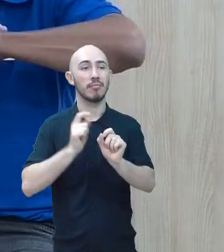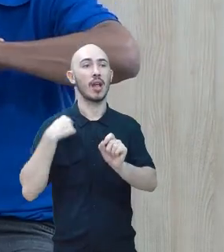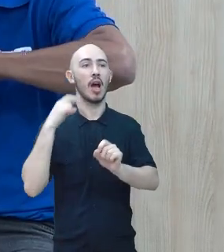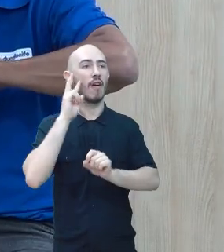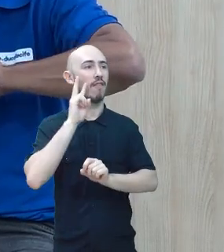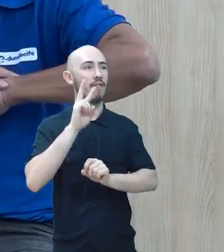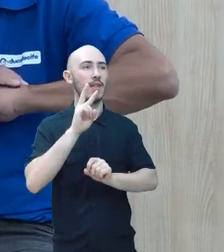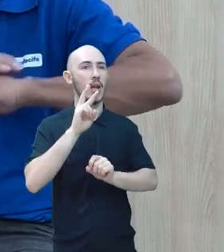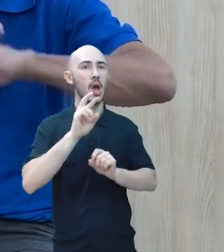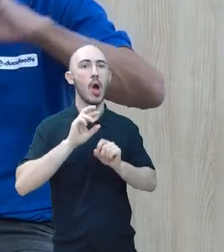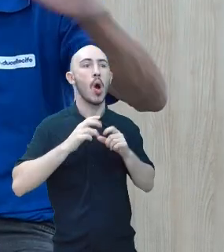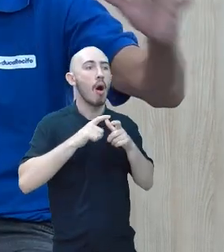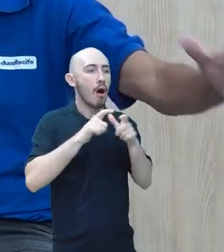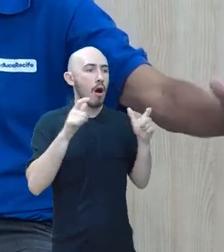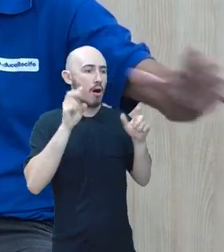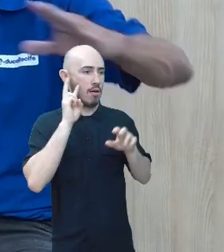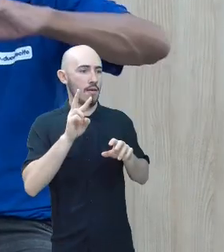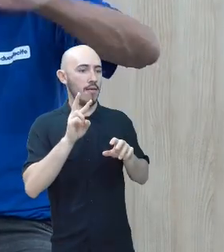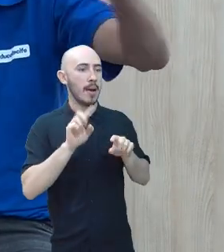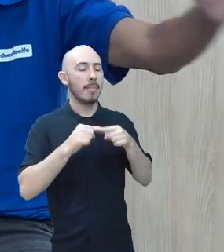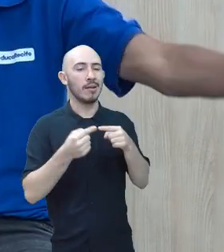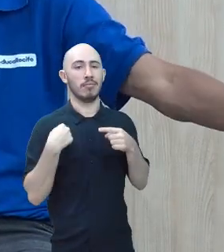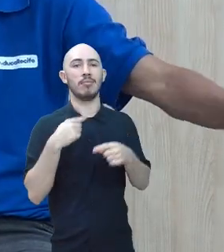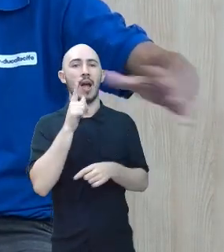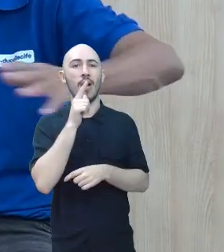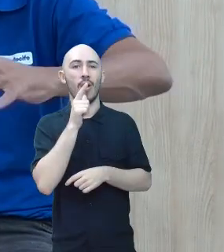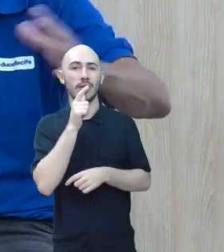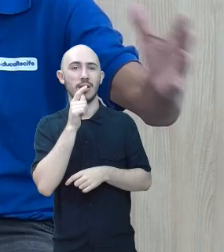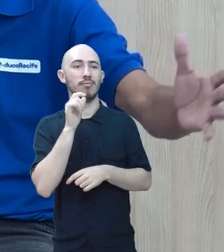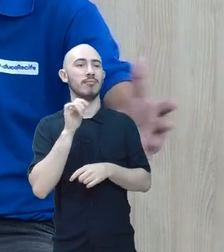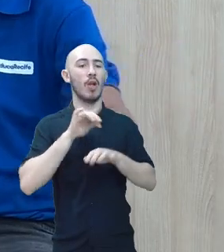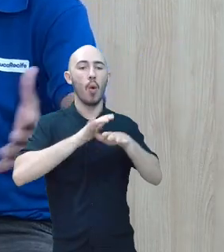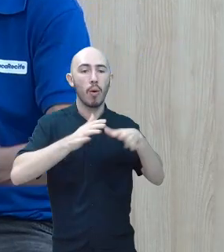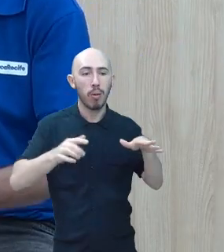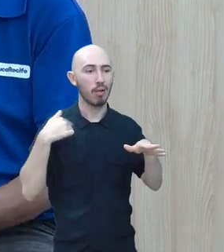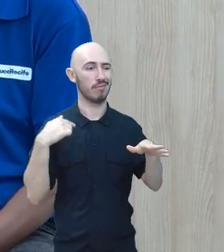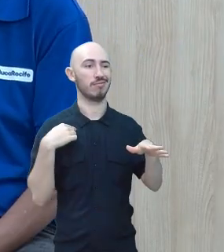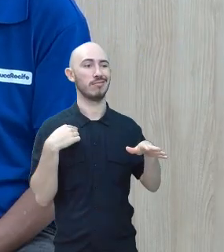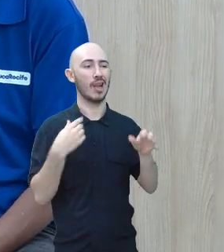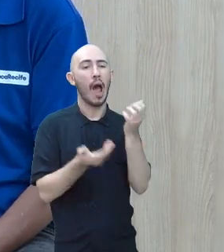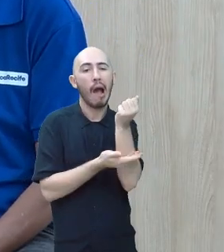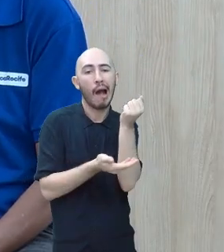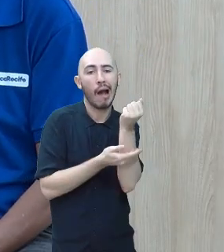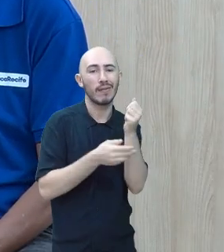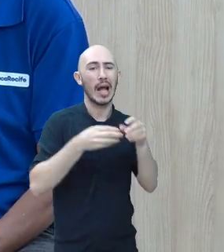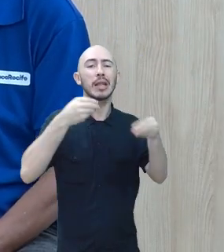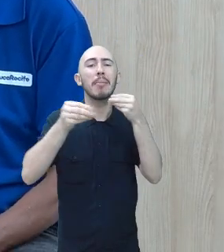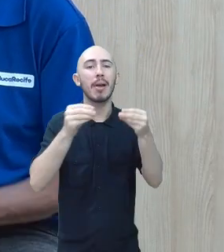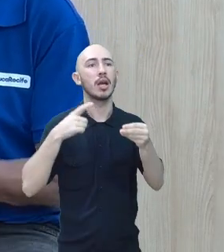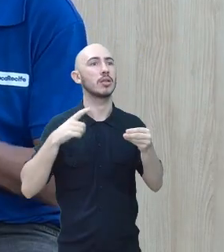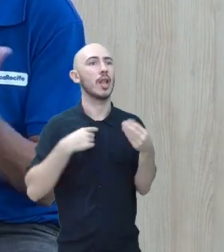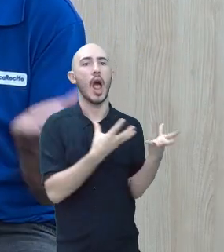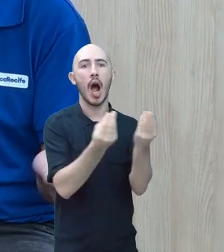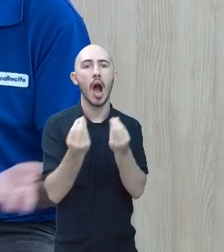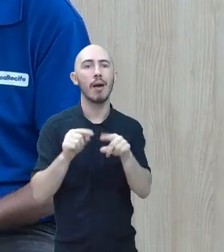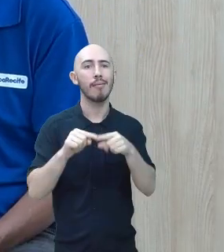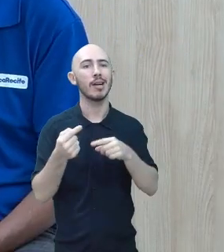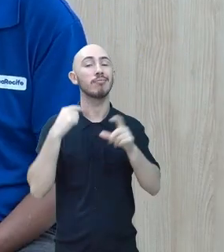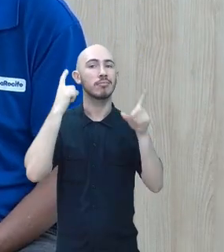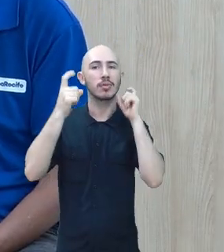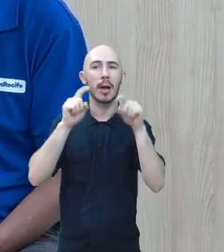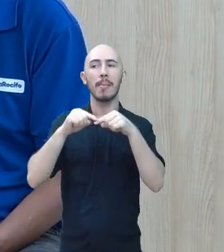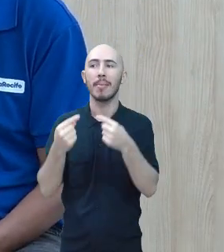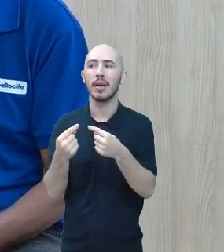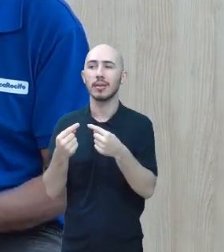Aí o pessoal fala, o oceano está cheio de garrafas plásticas, aí a gente se preocupa com isso, essa questão. E Vanessa estava mostrando aqui